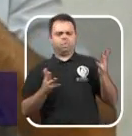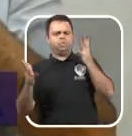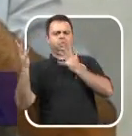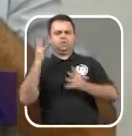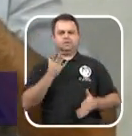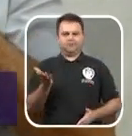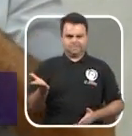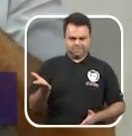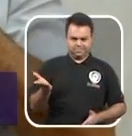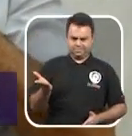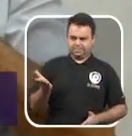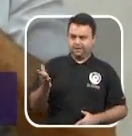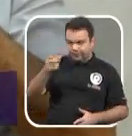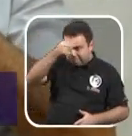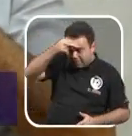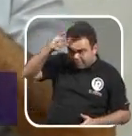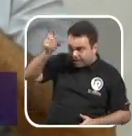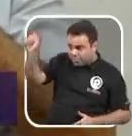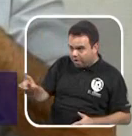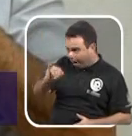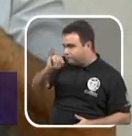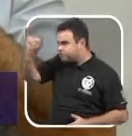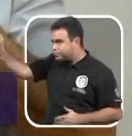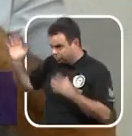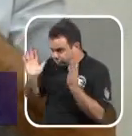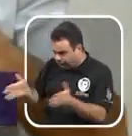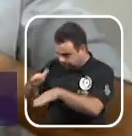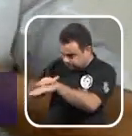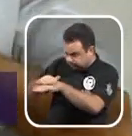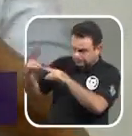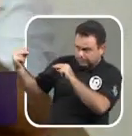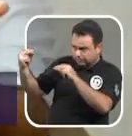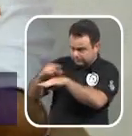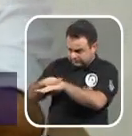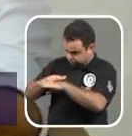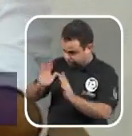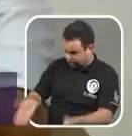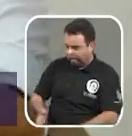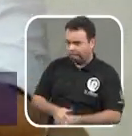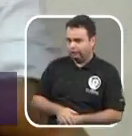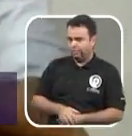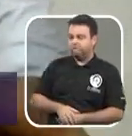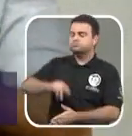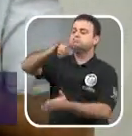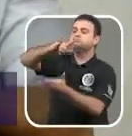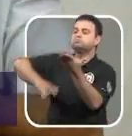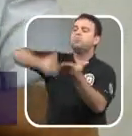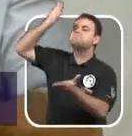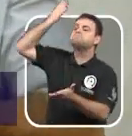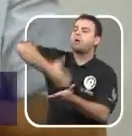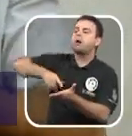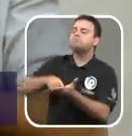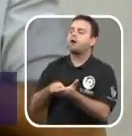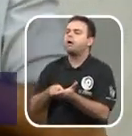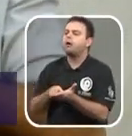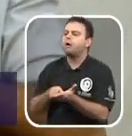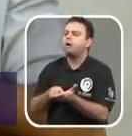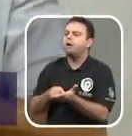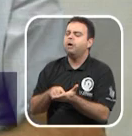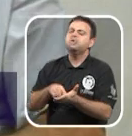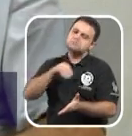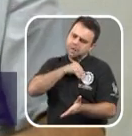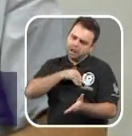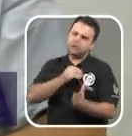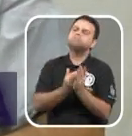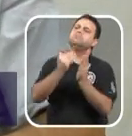O senhor já comunicou o prefeito, o senhor já conversou com o prefeito? Você demandou? Tem um documento oficial que vocês falam que não é só pagar o